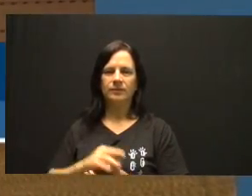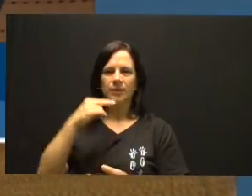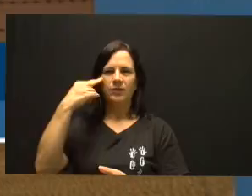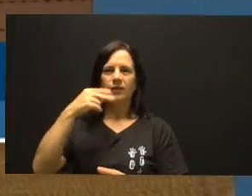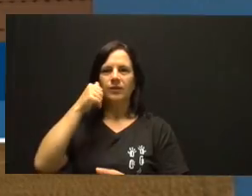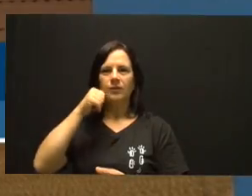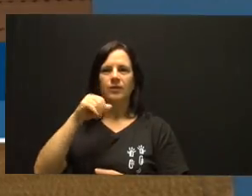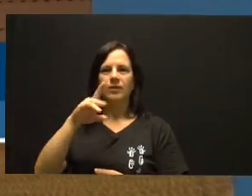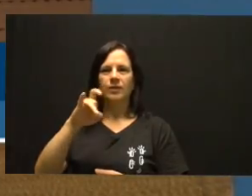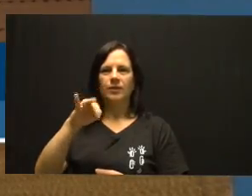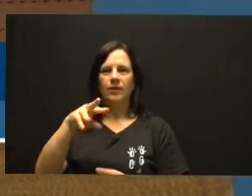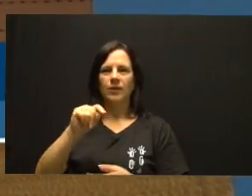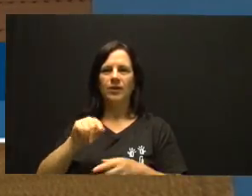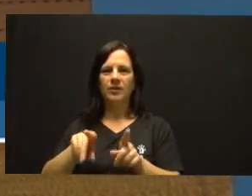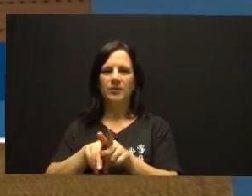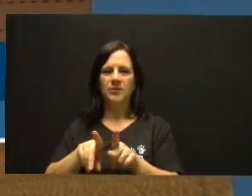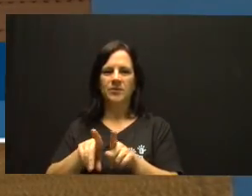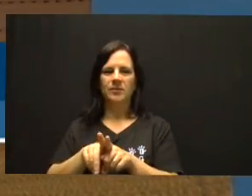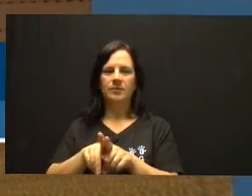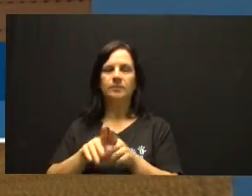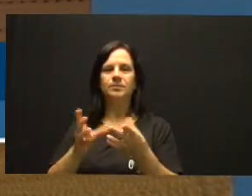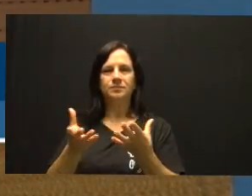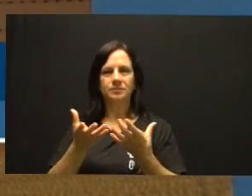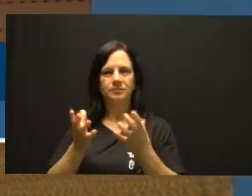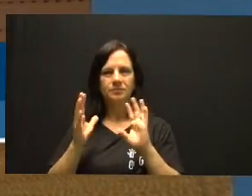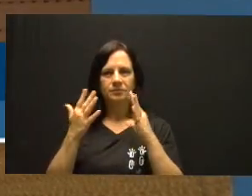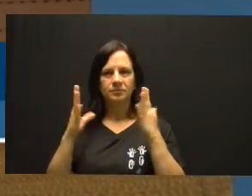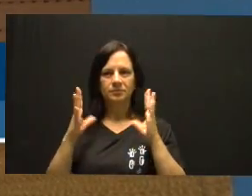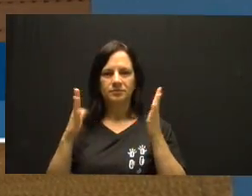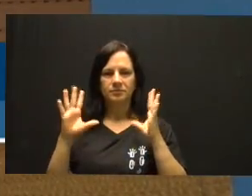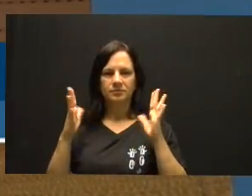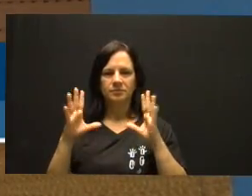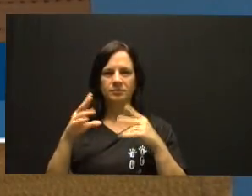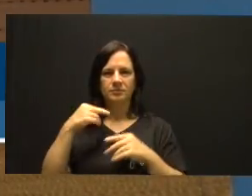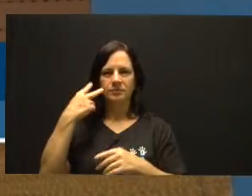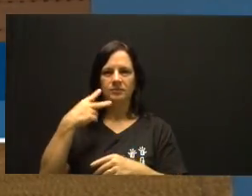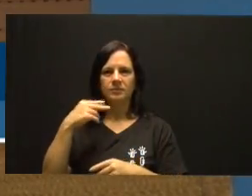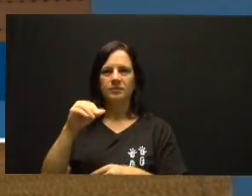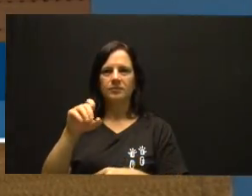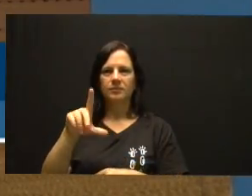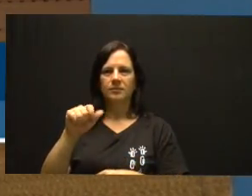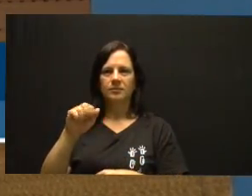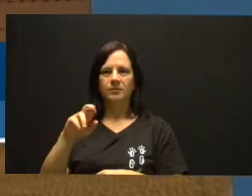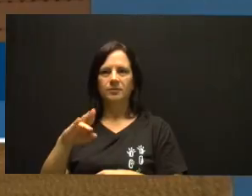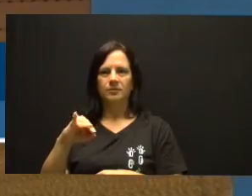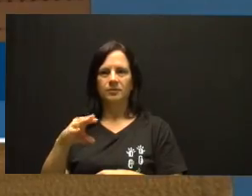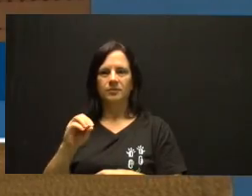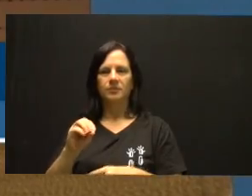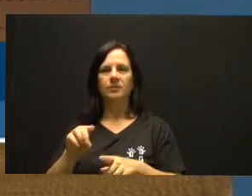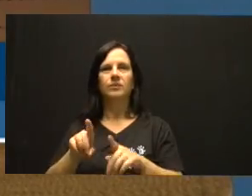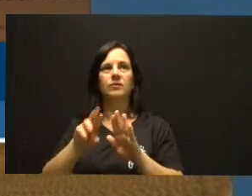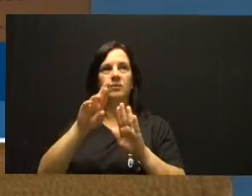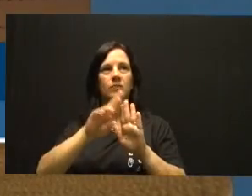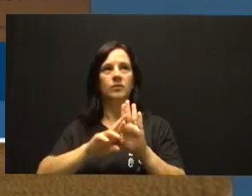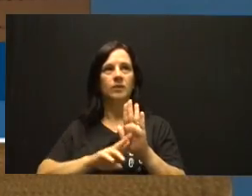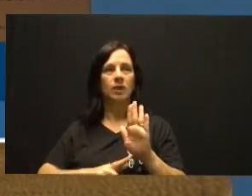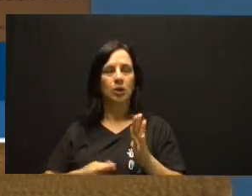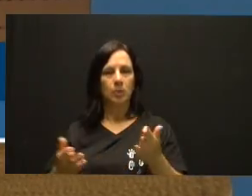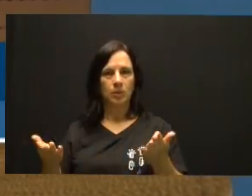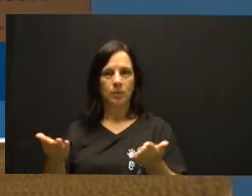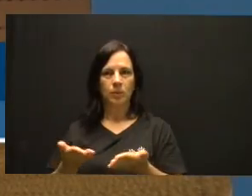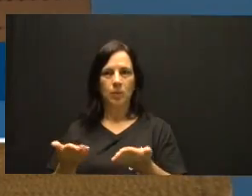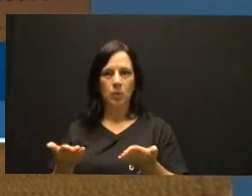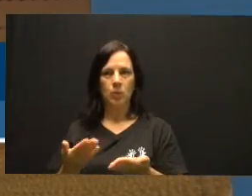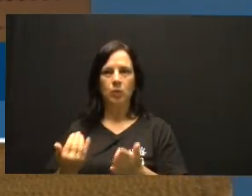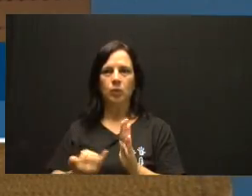vereadora Érica Viçosa, quero aqui parabenizar o vereador Laércio pelos seus requerimentos que colocou hoje, todos os requerimentos